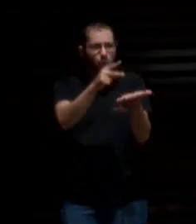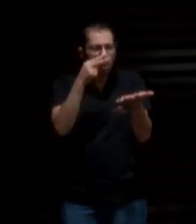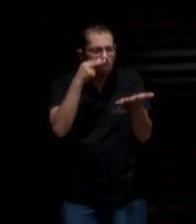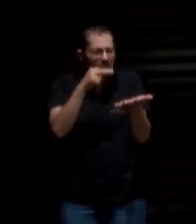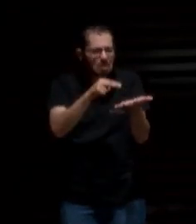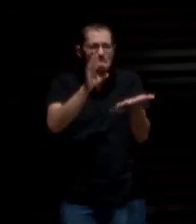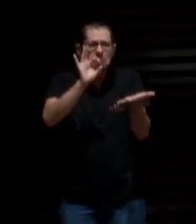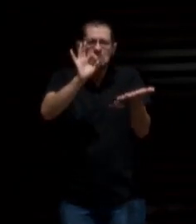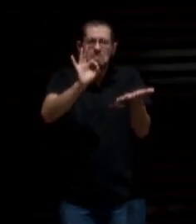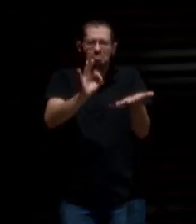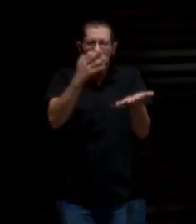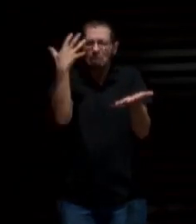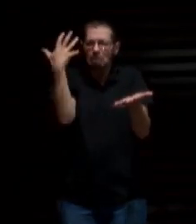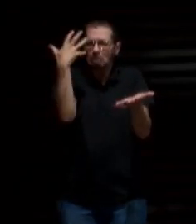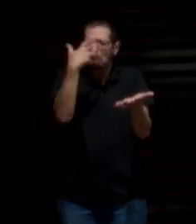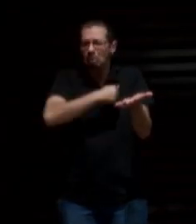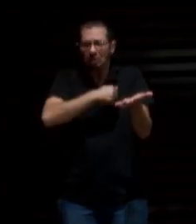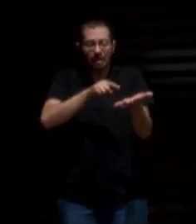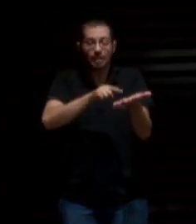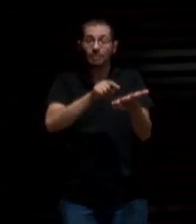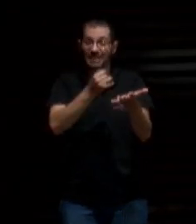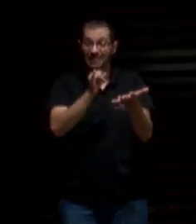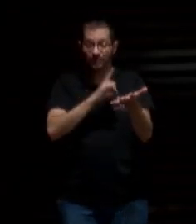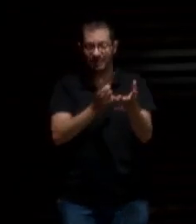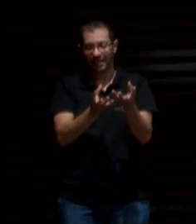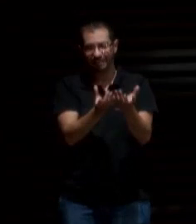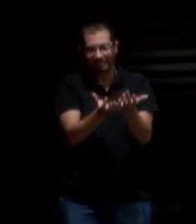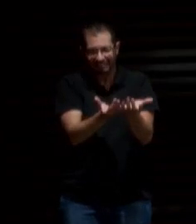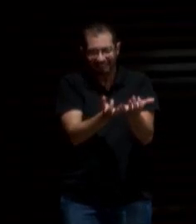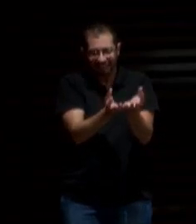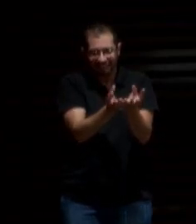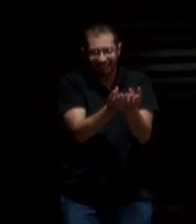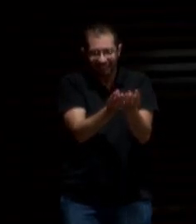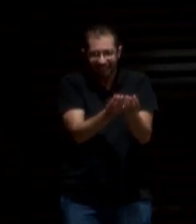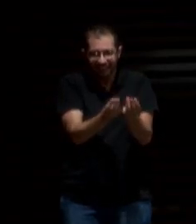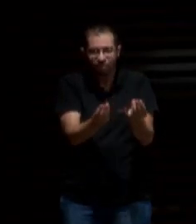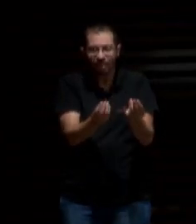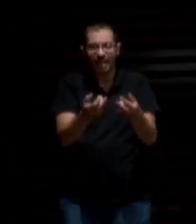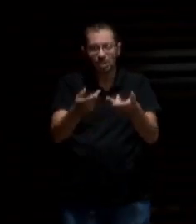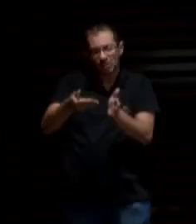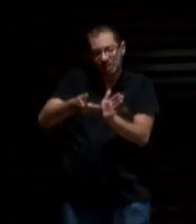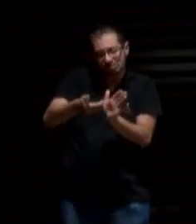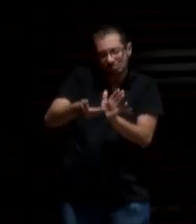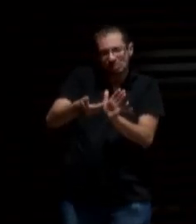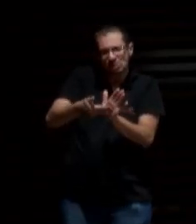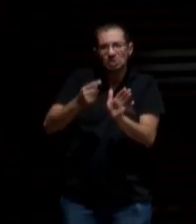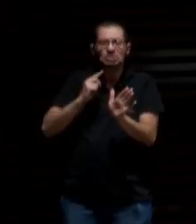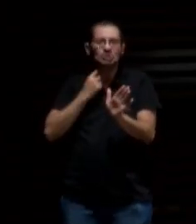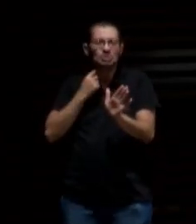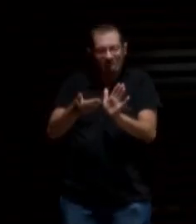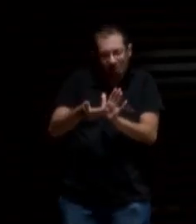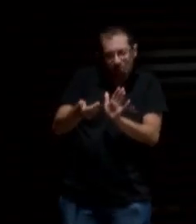no cadinho e derrete ele, as impurezas queimam e só sobra o ouro. O objetivo de Deus com as